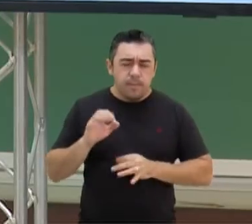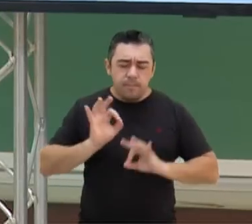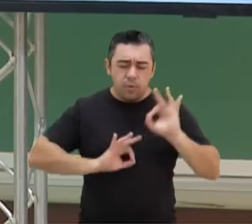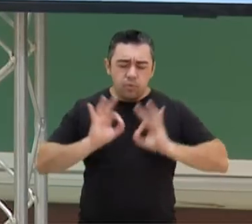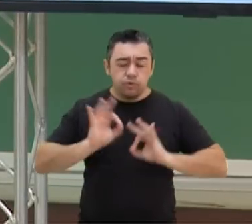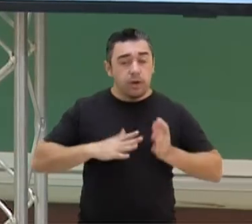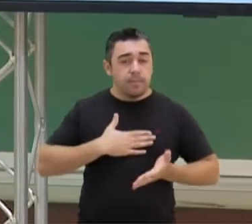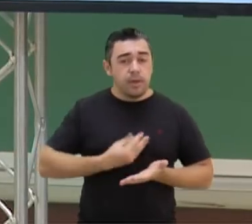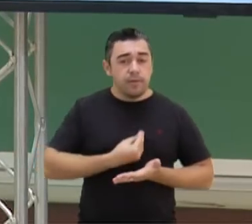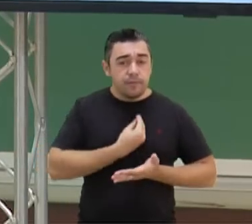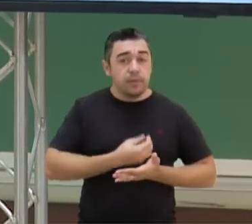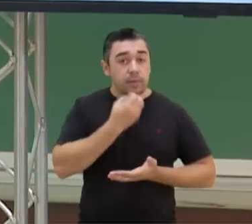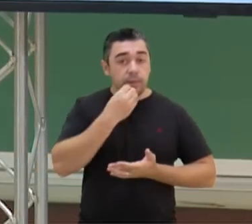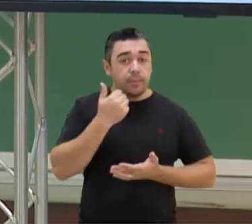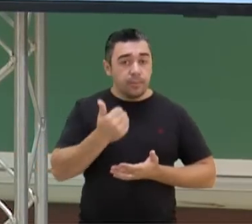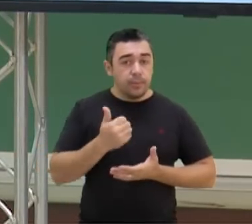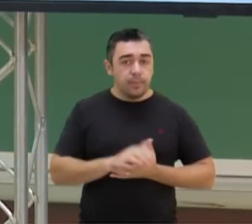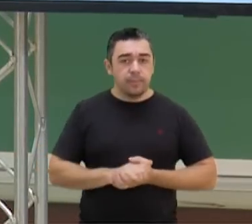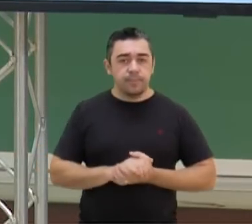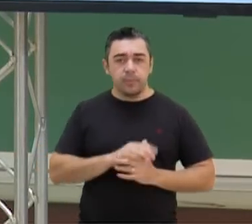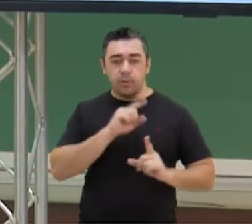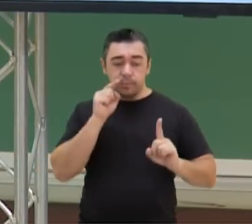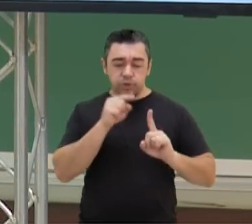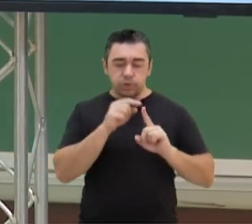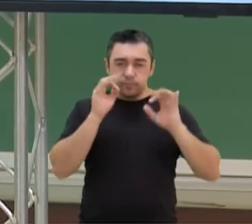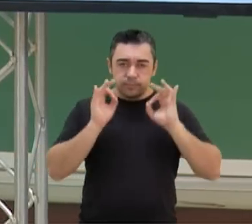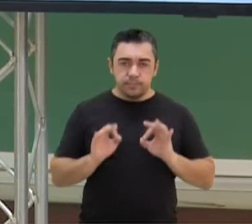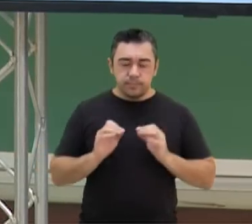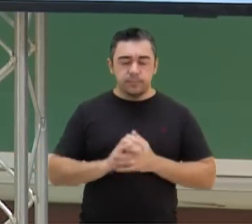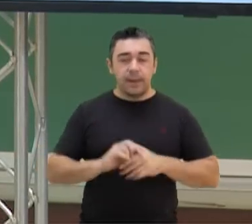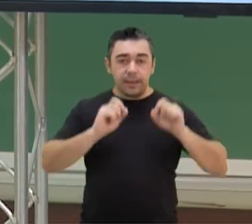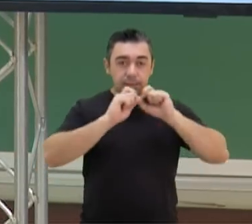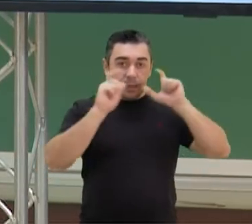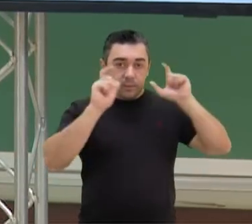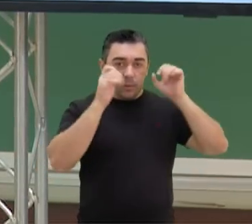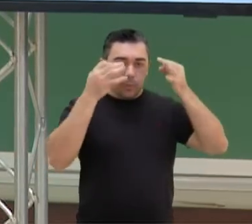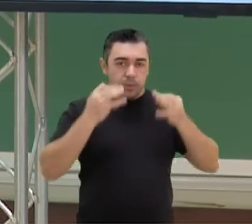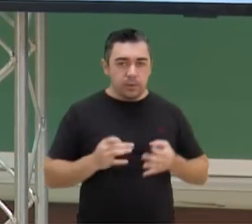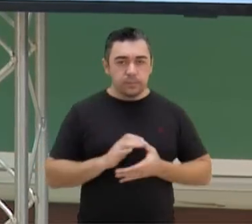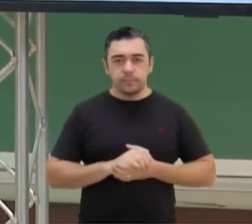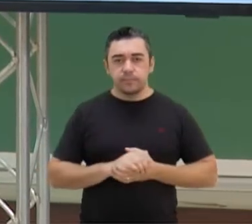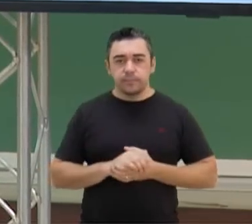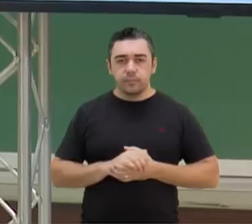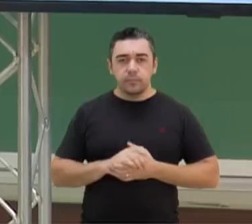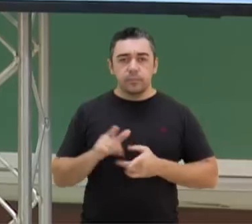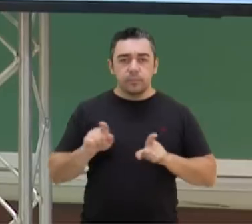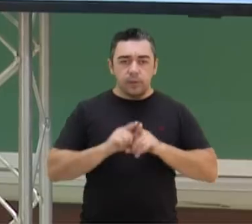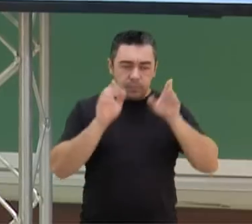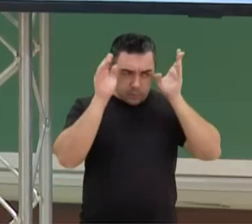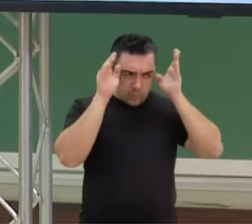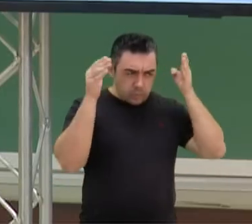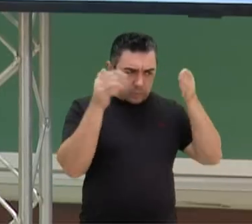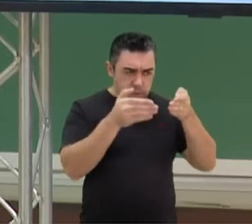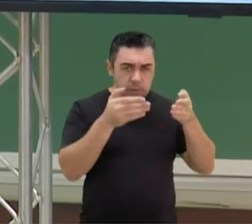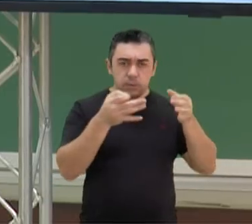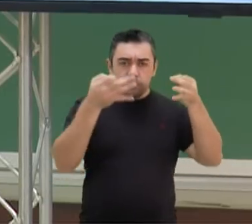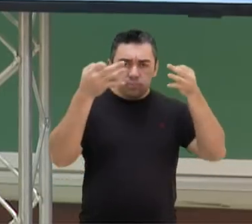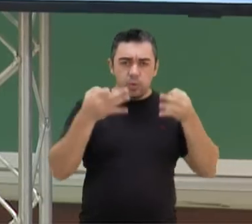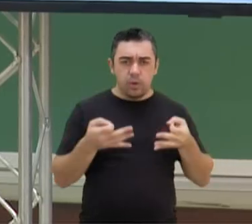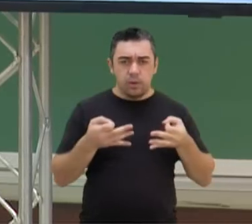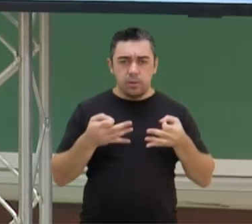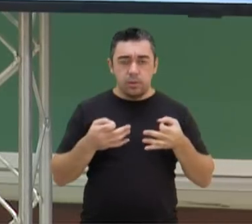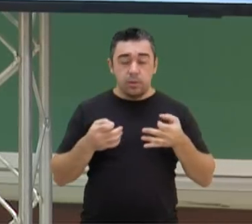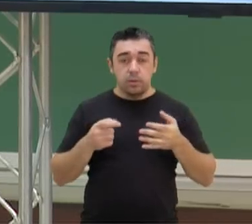projetos na tua vida que sejam bons, objetivos. Atenção correta e concentração correta. Ou seja,